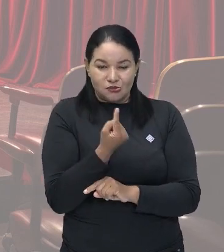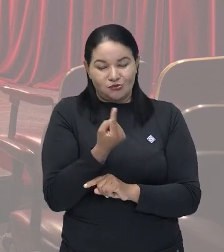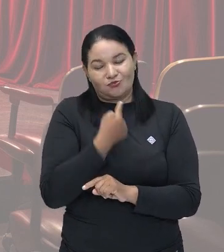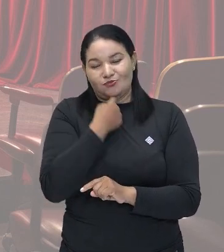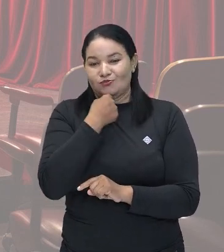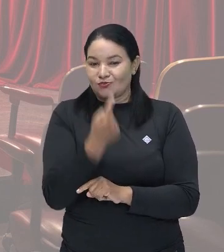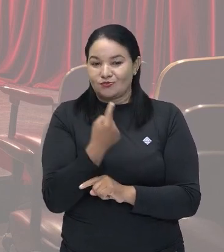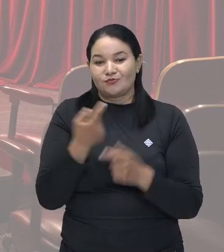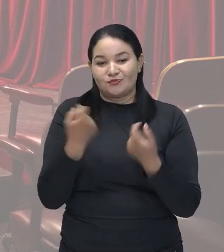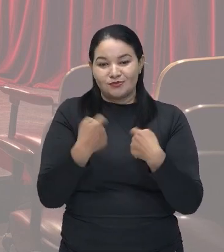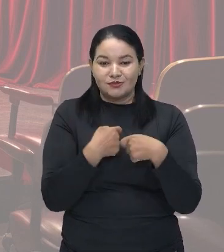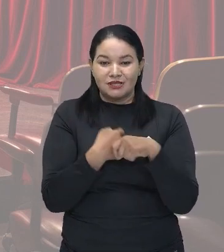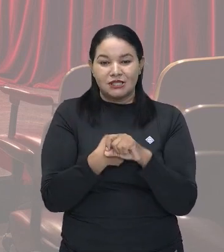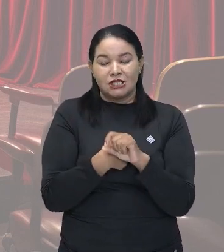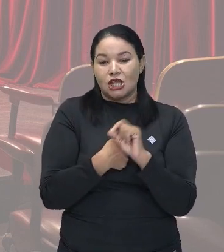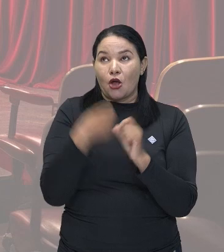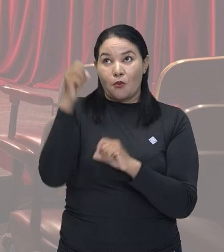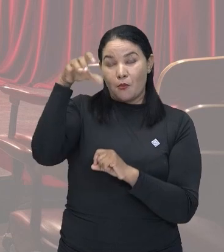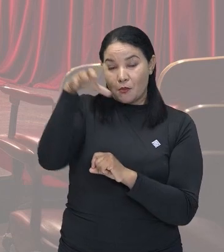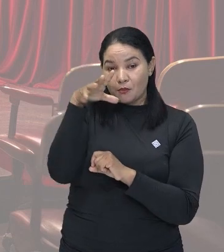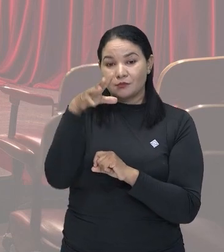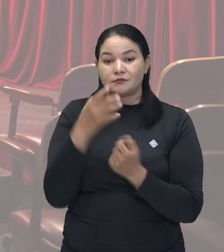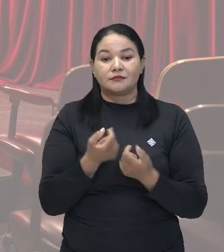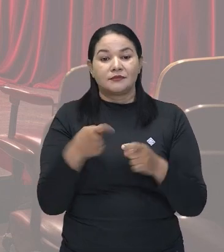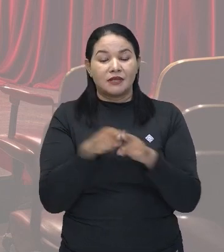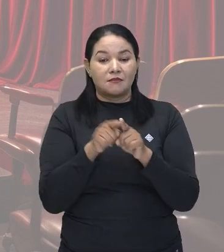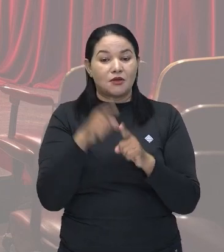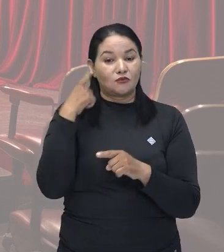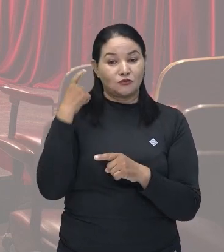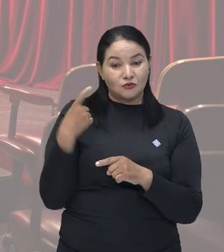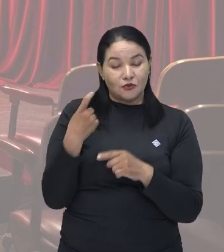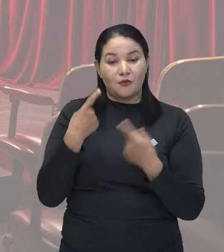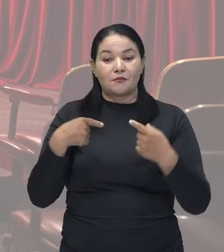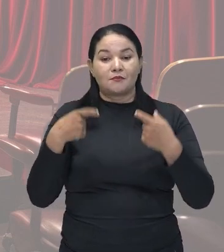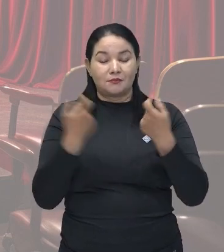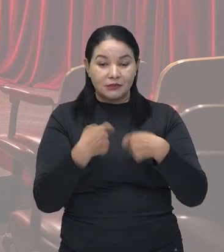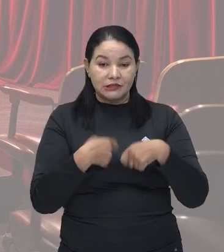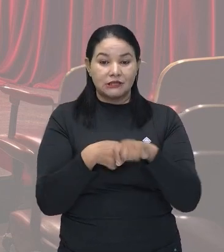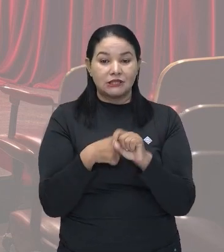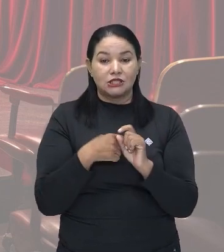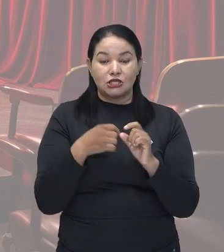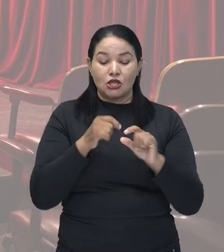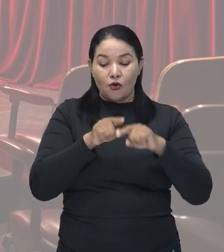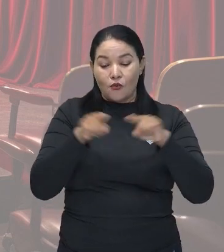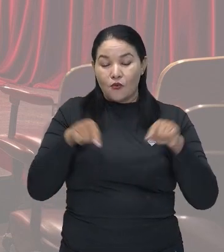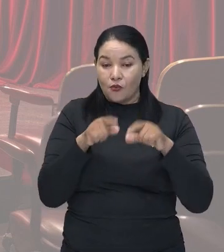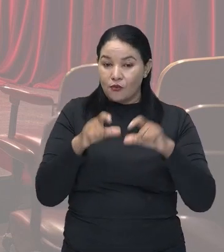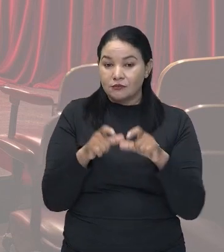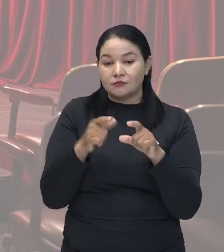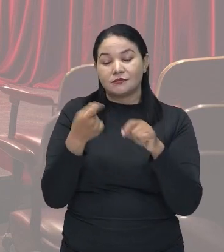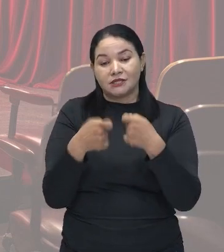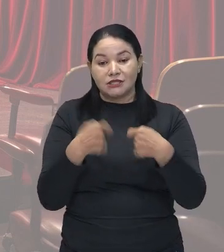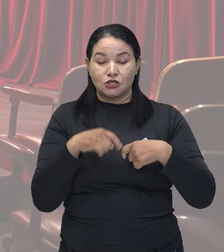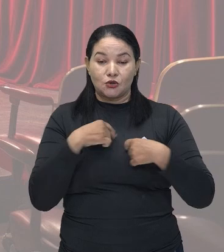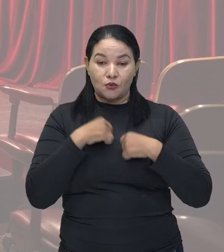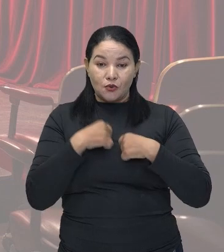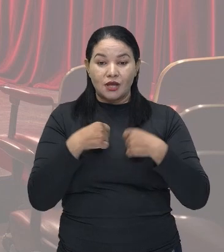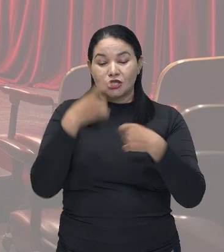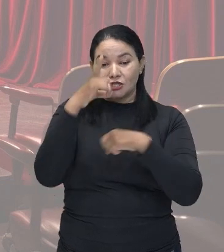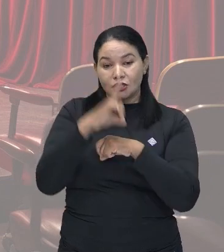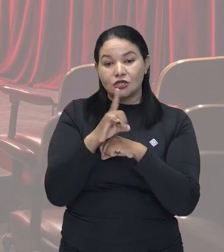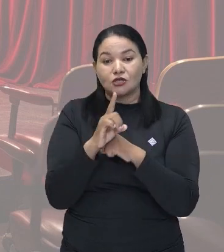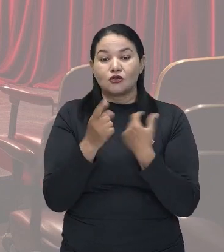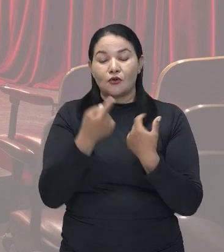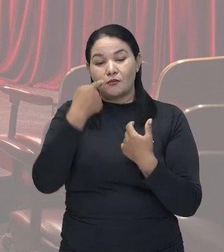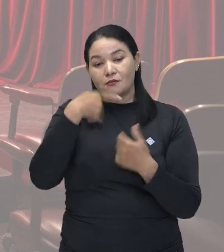viu que a gente precisa de um iluminador, a gente precisa de um cenografista, a gente precisa de um sonoplasta, a gente precisa de um figurinista, a gente precisa do diretor, do